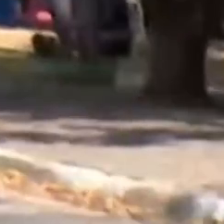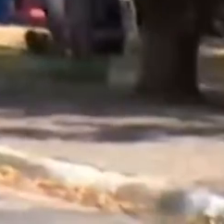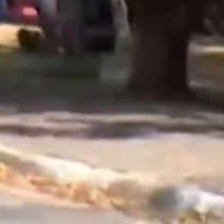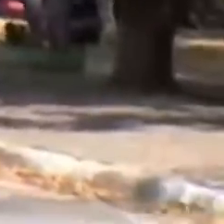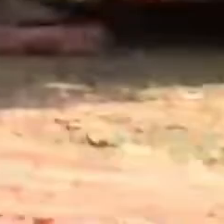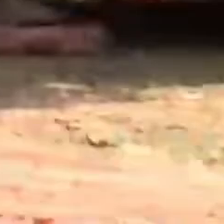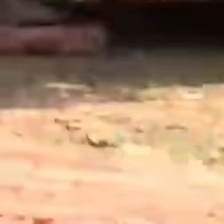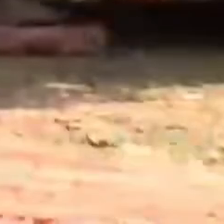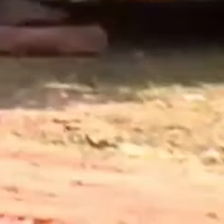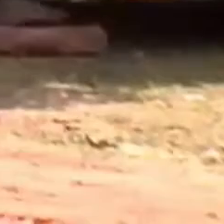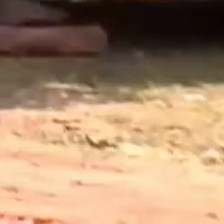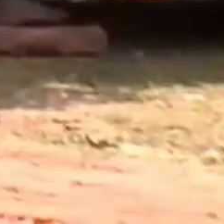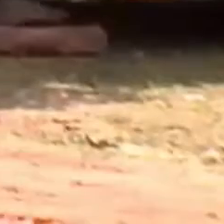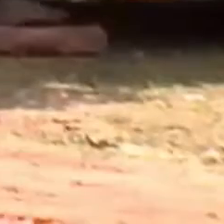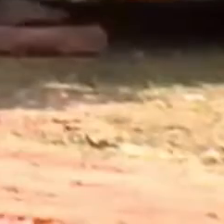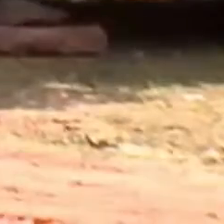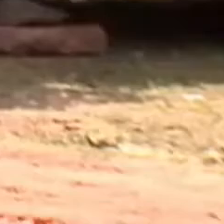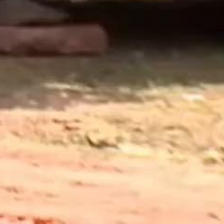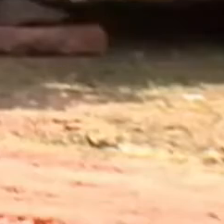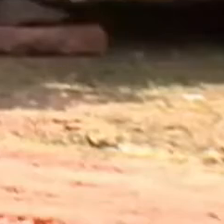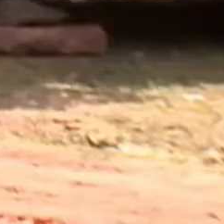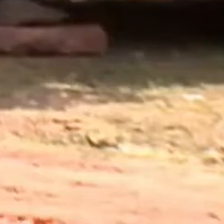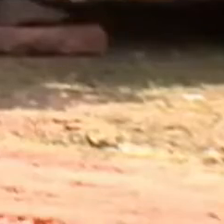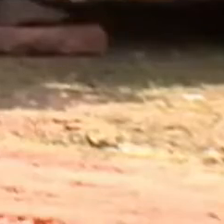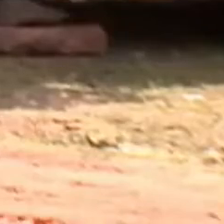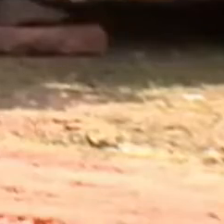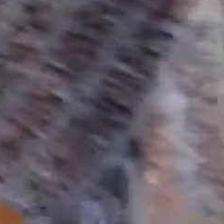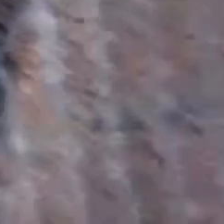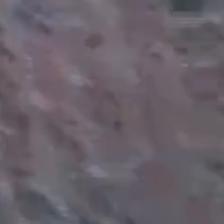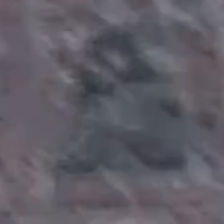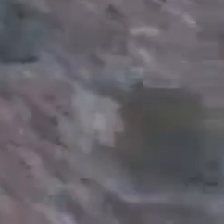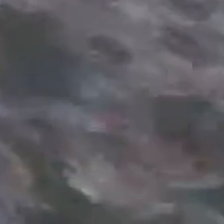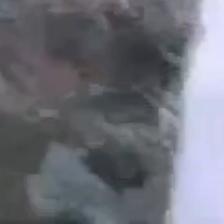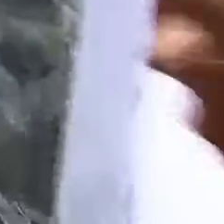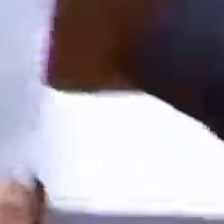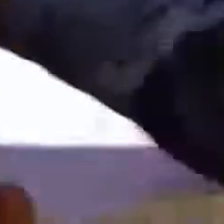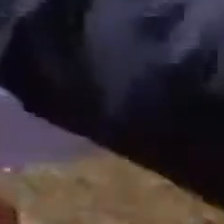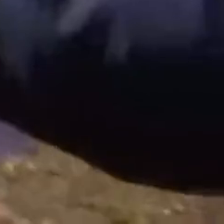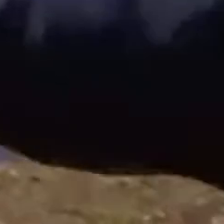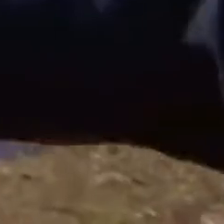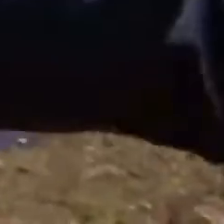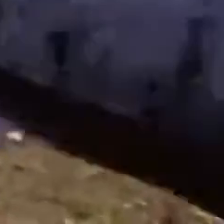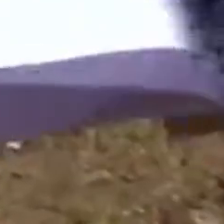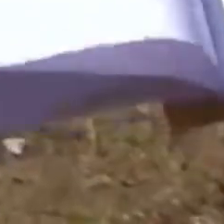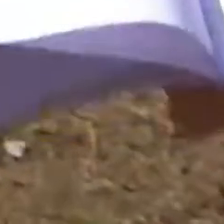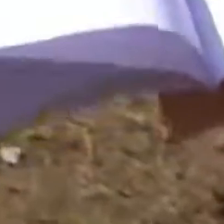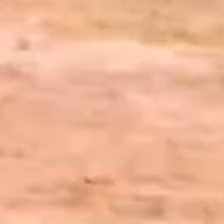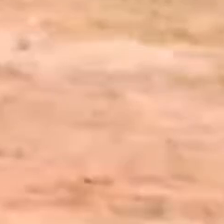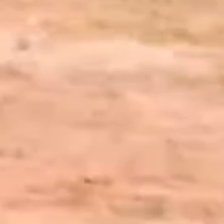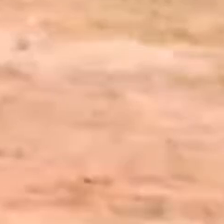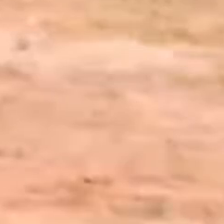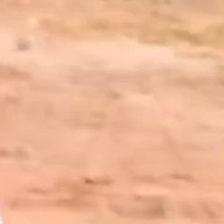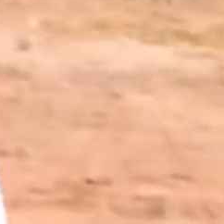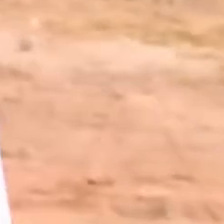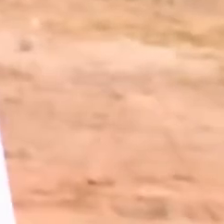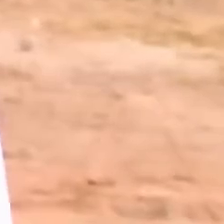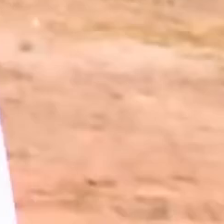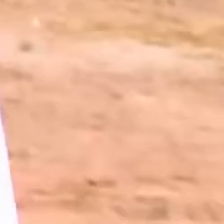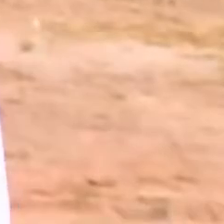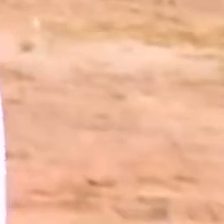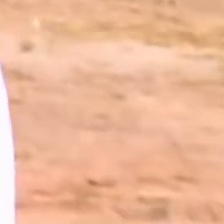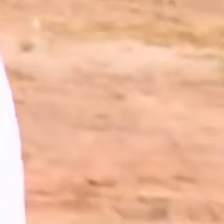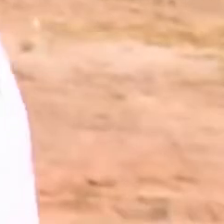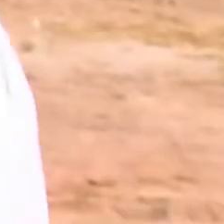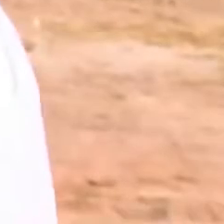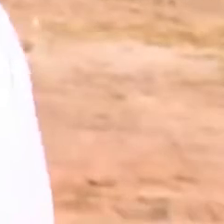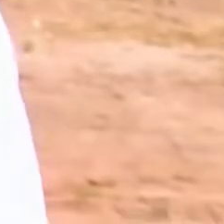ciclovia também uma calçada de 2 metros para a população ficar diferenciada, ciclofaixa e a